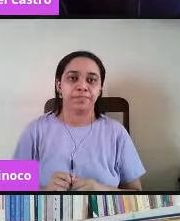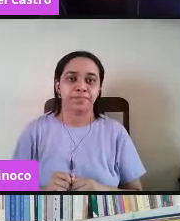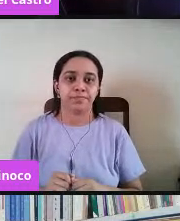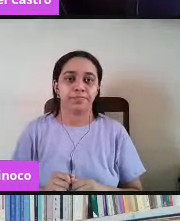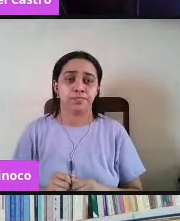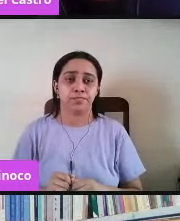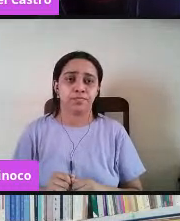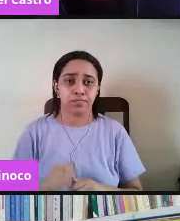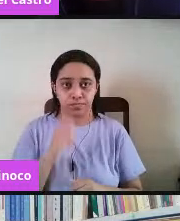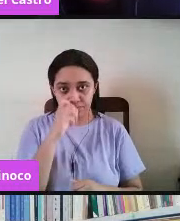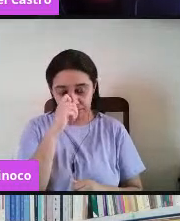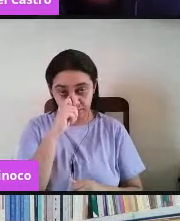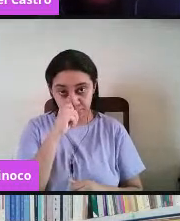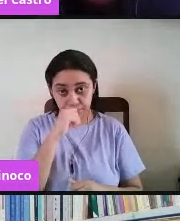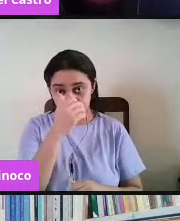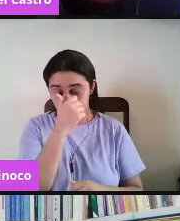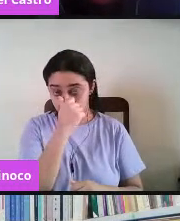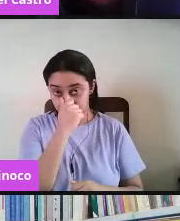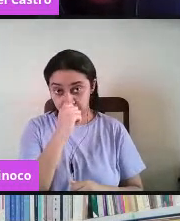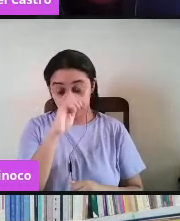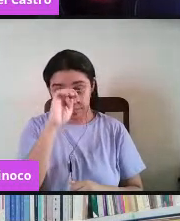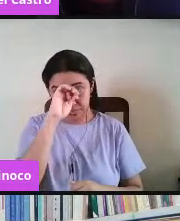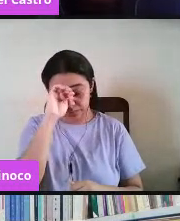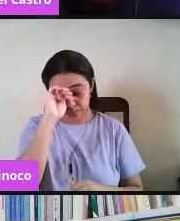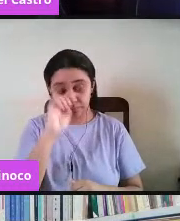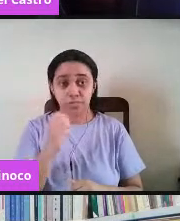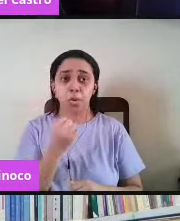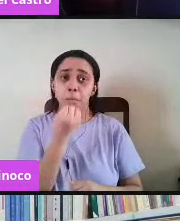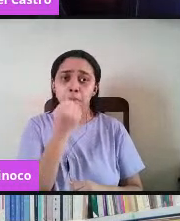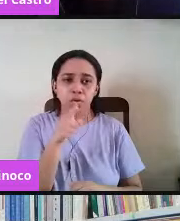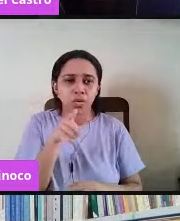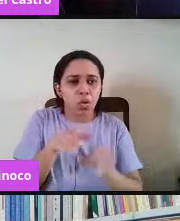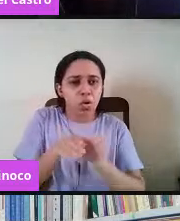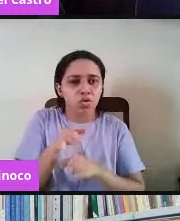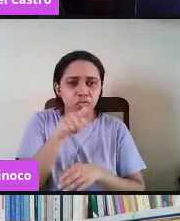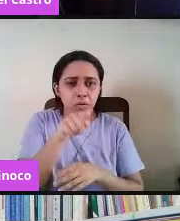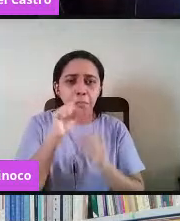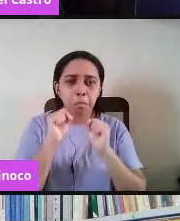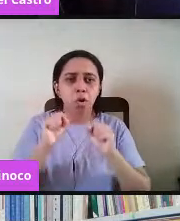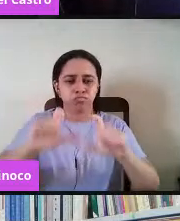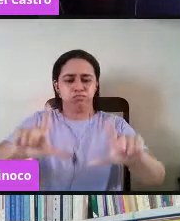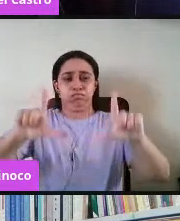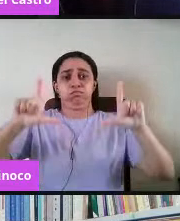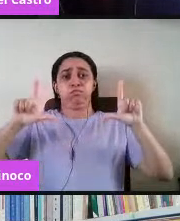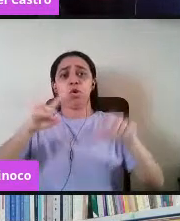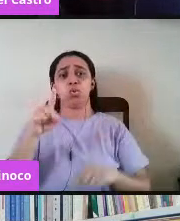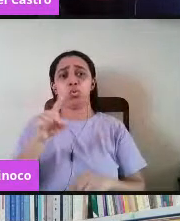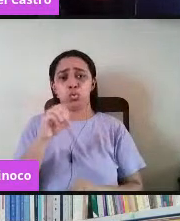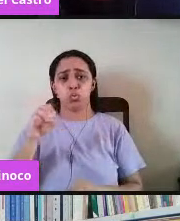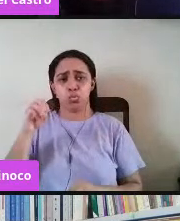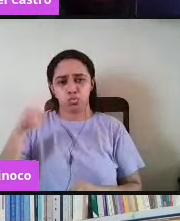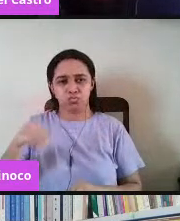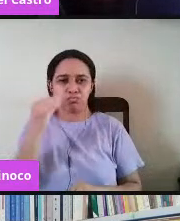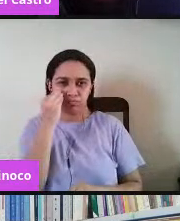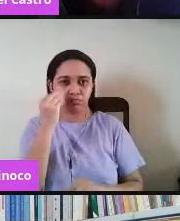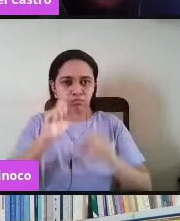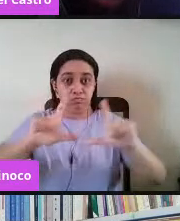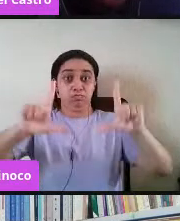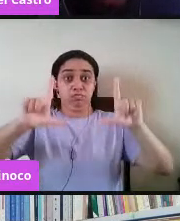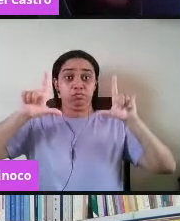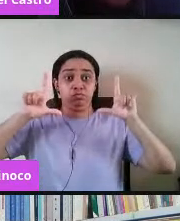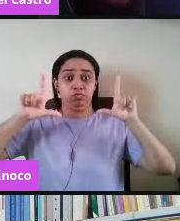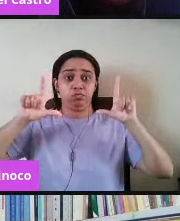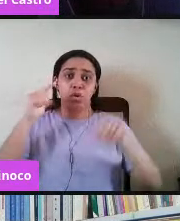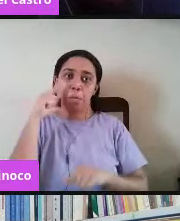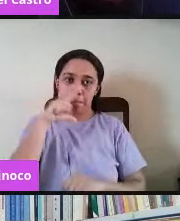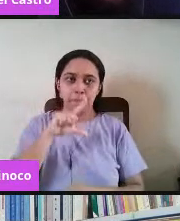puder dar um zoom para ficar, para a gente ver melhor. Ah, ok. Vamos aumentar aqui.